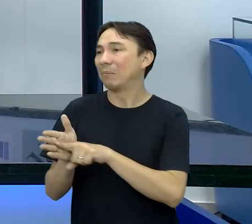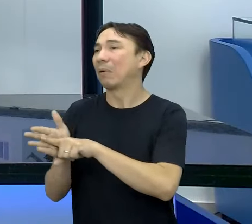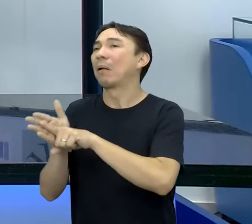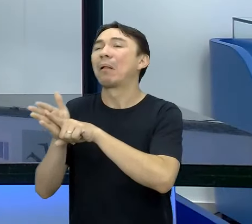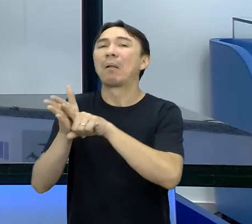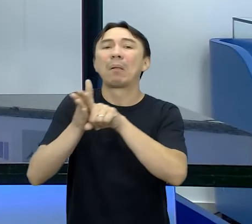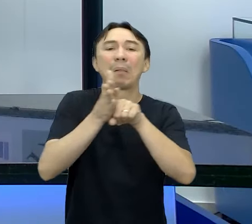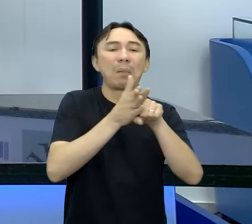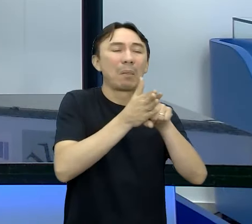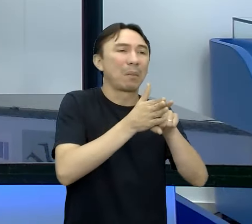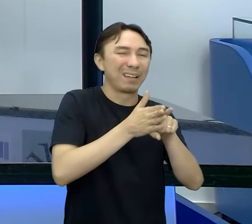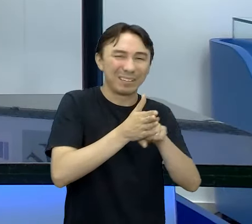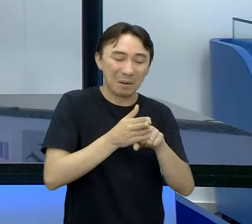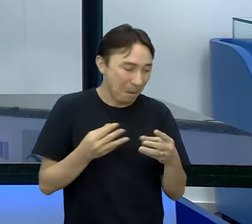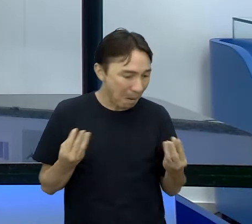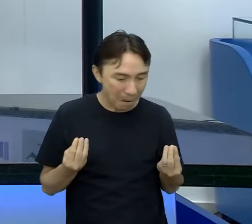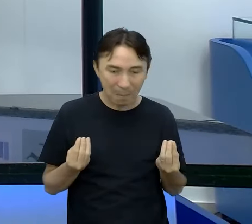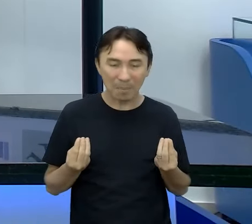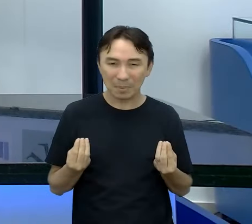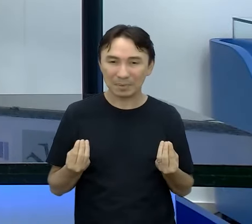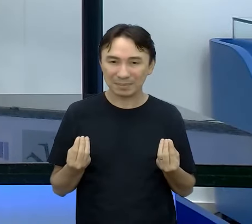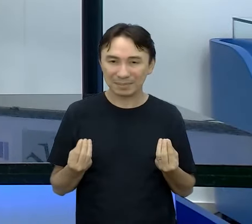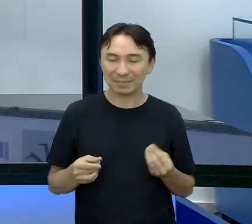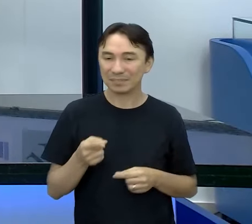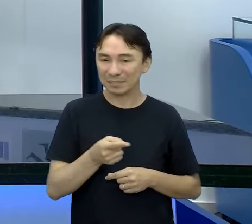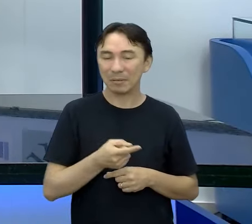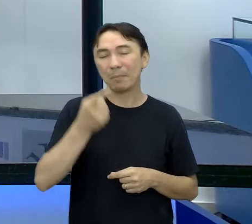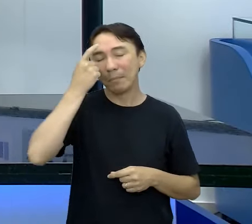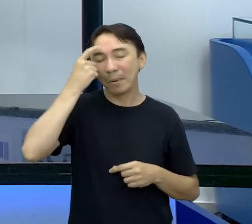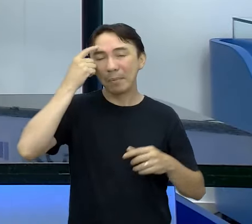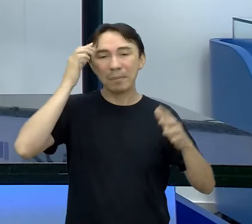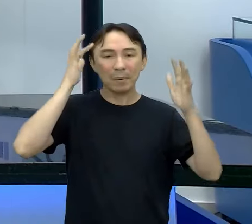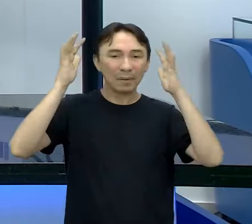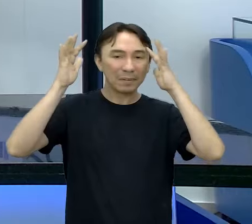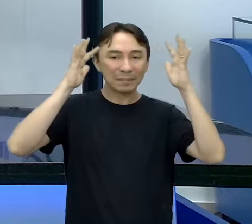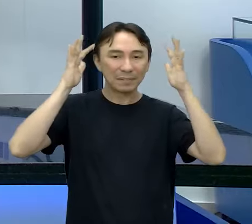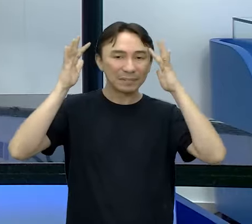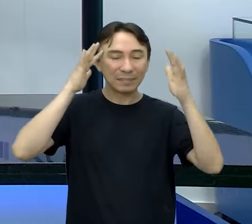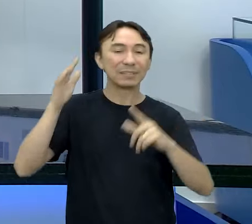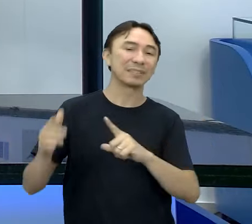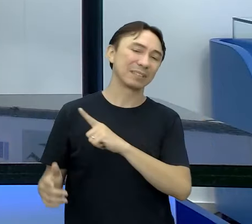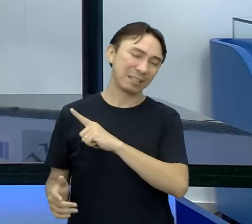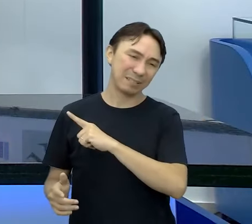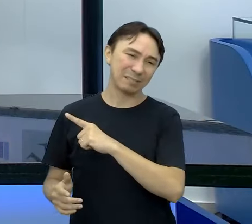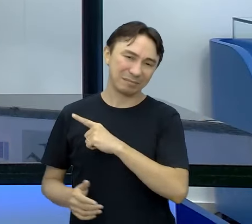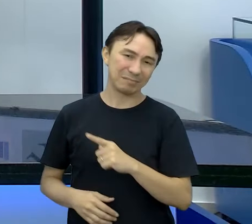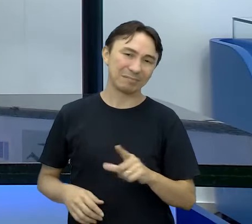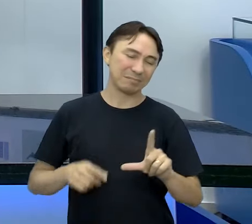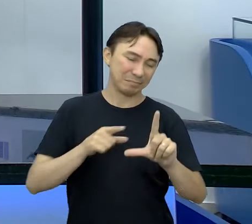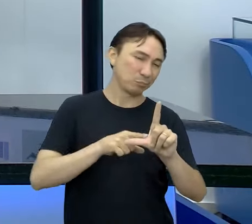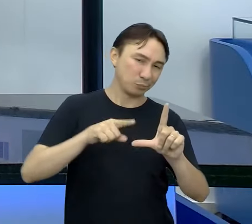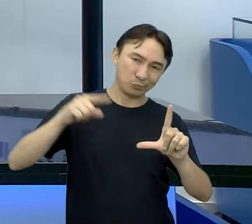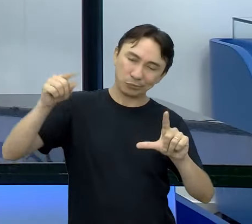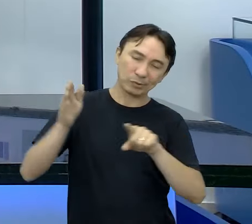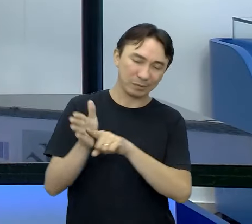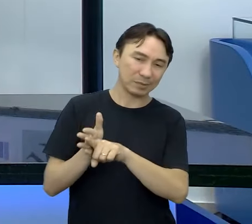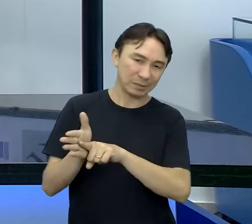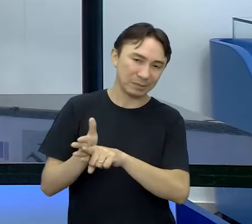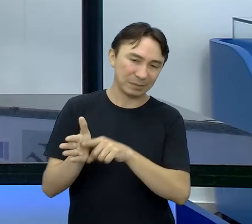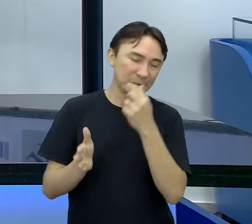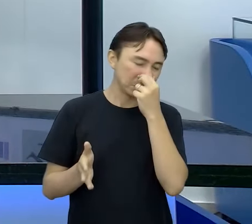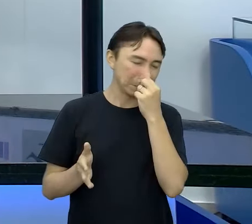Então, essa reflexão até o momento é pra você perceber o quê? Quando a gente fala em pesquisa estatística, claro, se a gente tá falando de uma instituição, ela até consegue